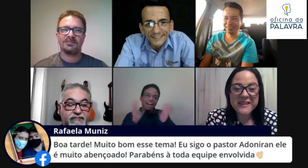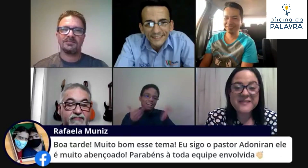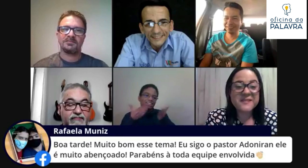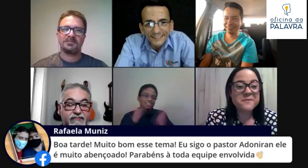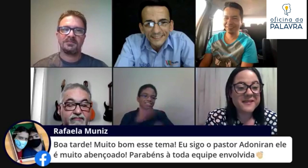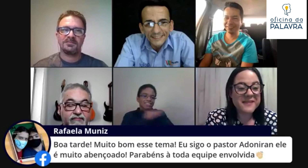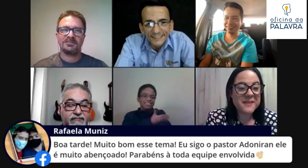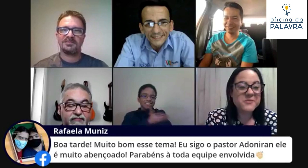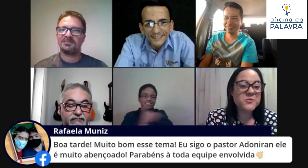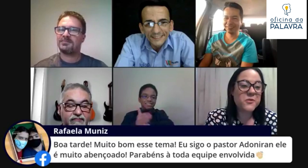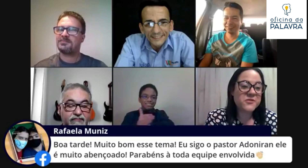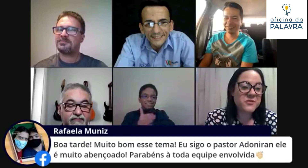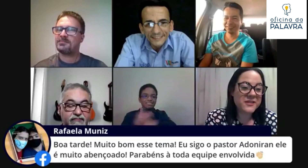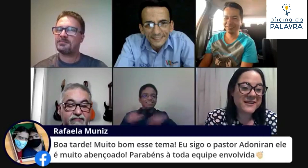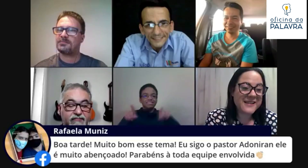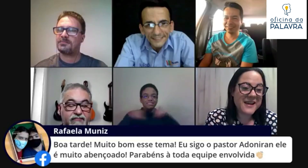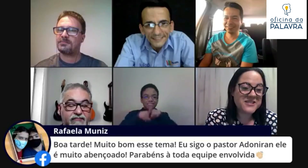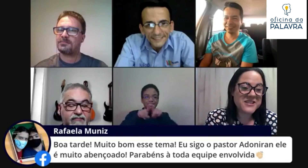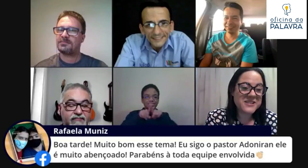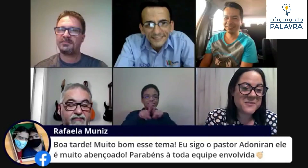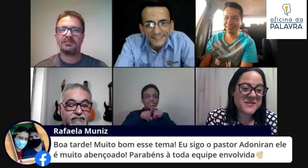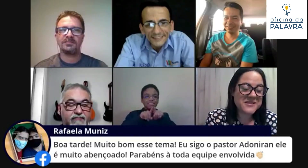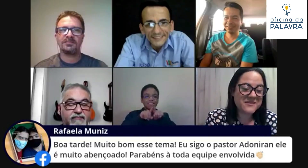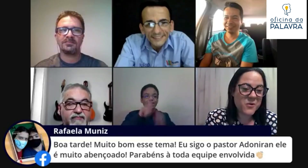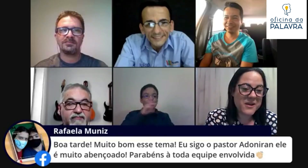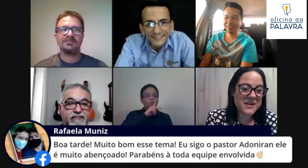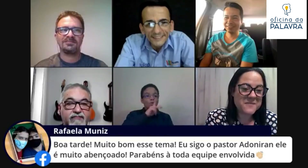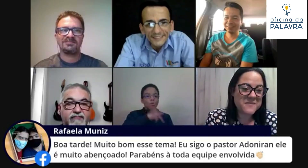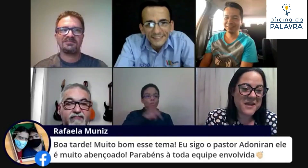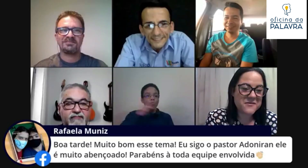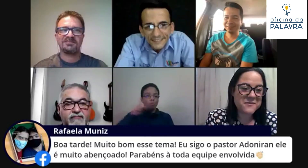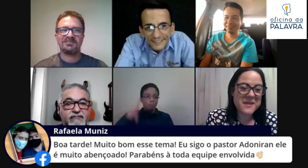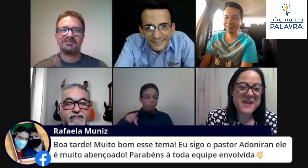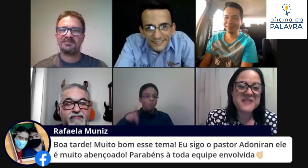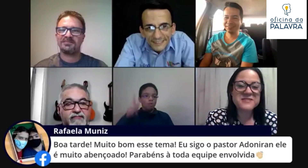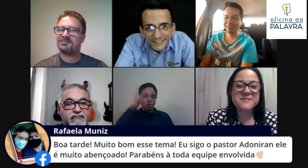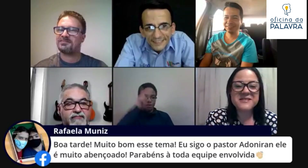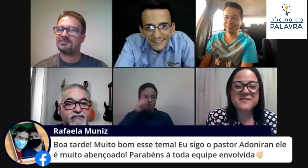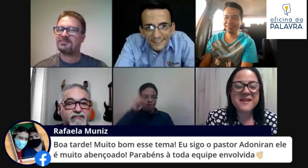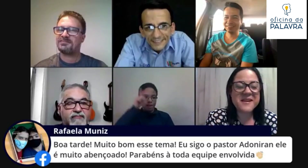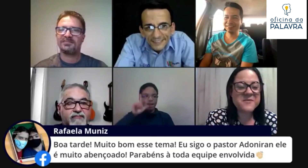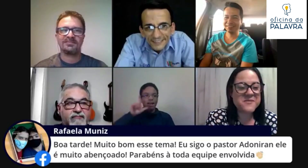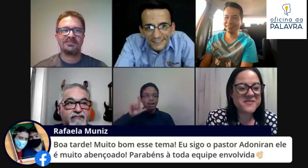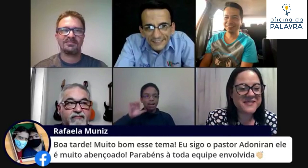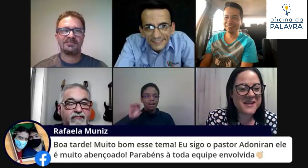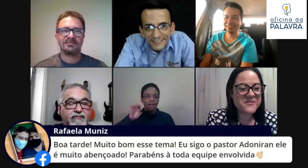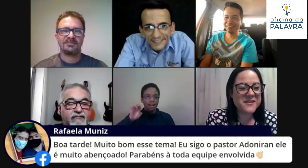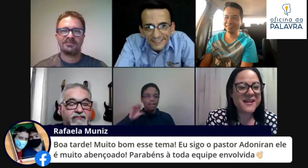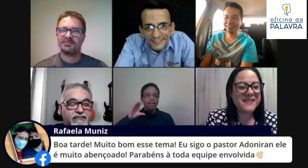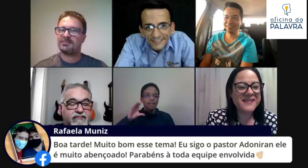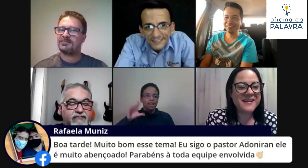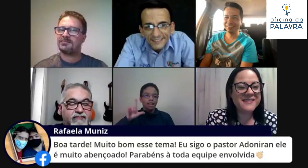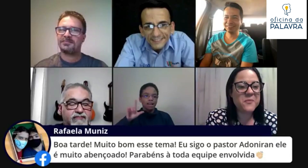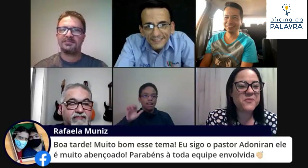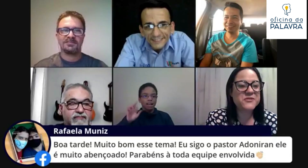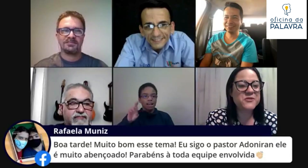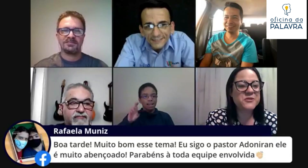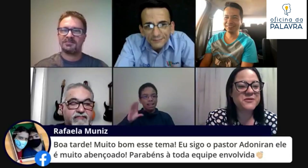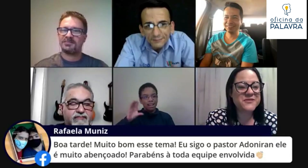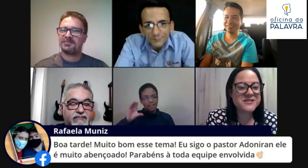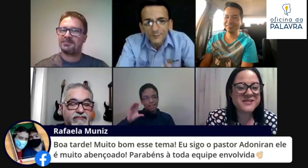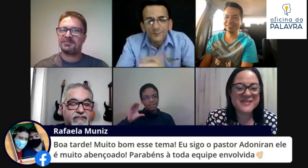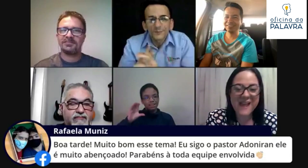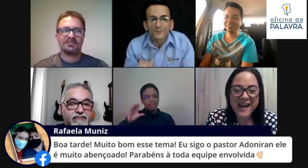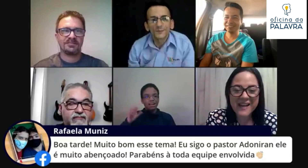Legal. E também temos o professor Leclerc, já se apresentou aí brevemente, mas também quero aproveitar e falar dele, né?